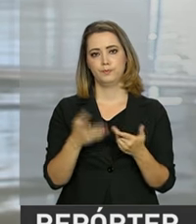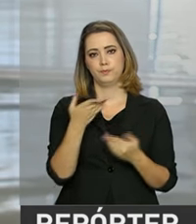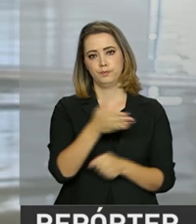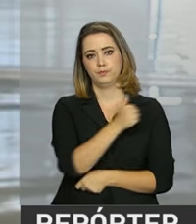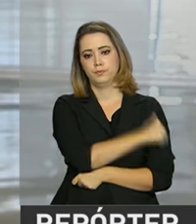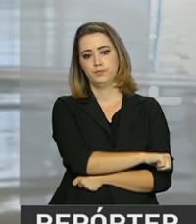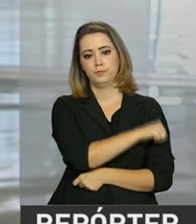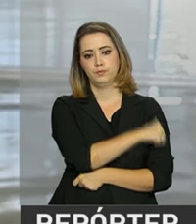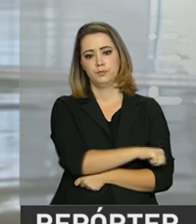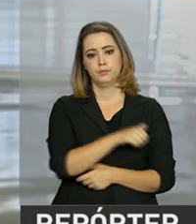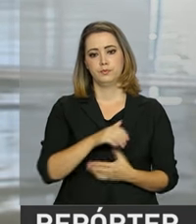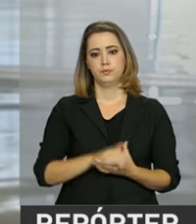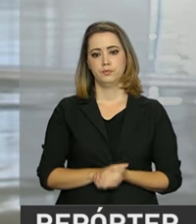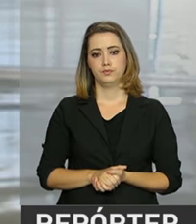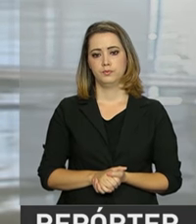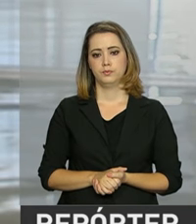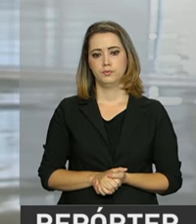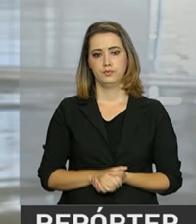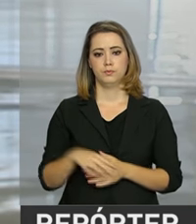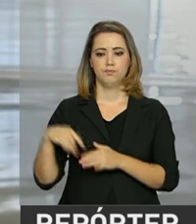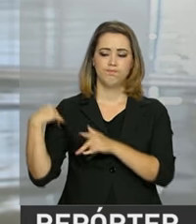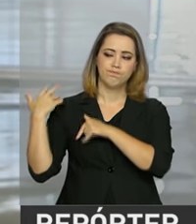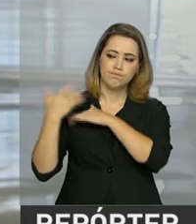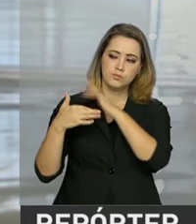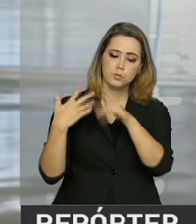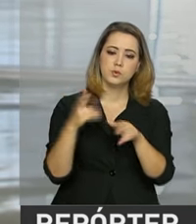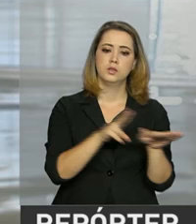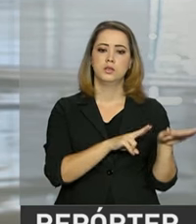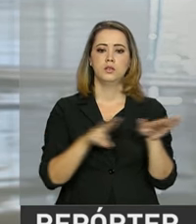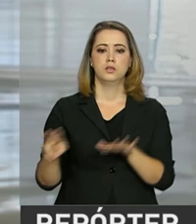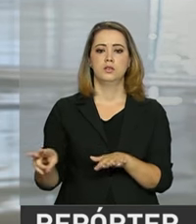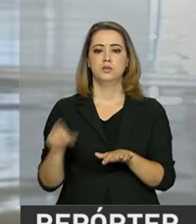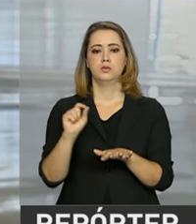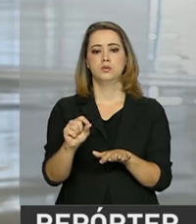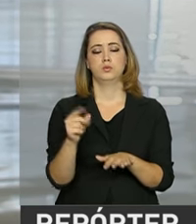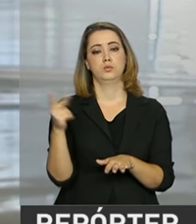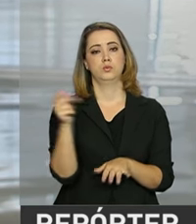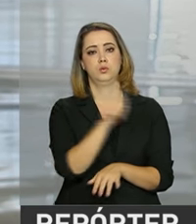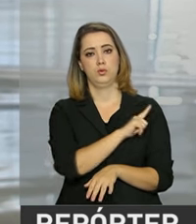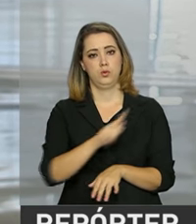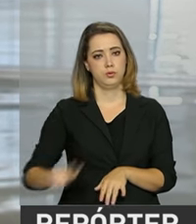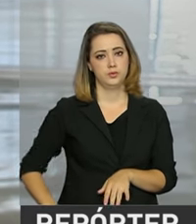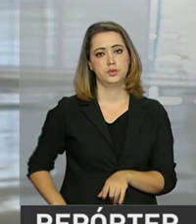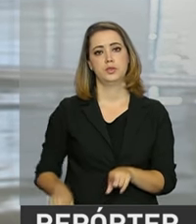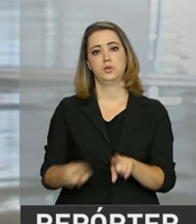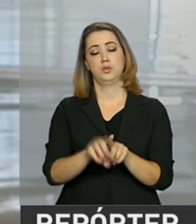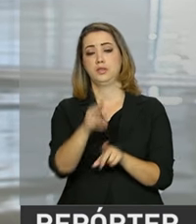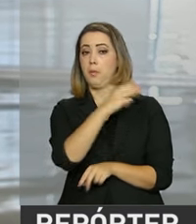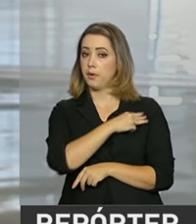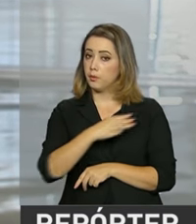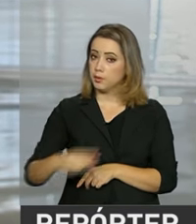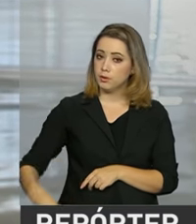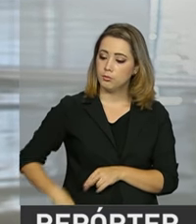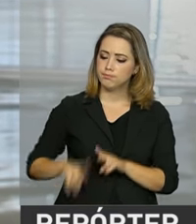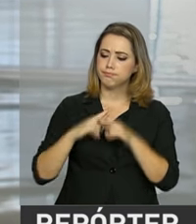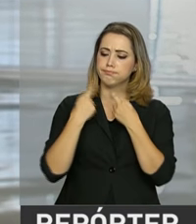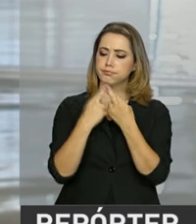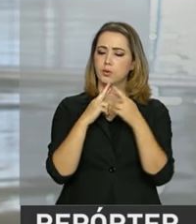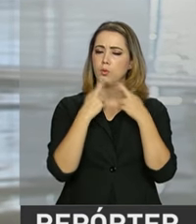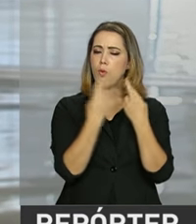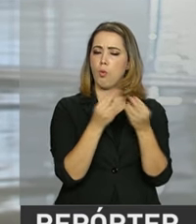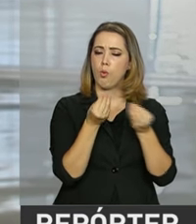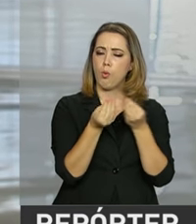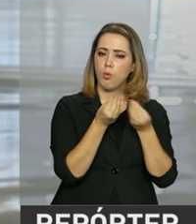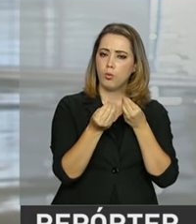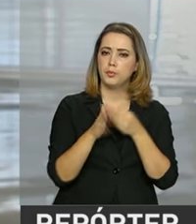estado. Nas últimas semanas, Pezão e Meirelles fizeram várias reuniões para discutir um plano de